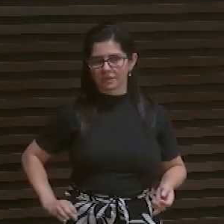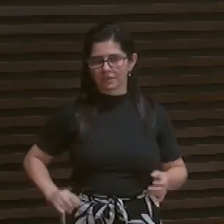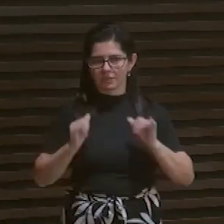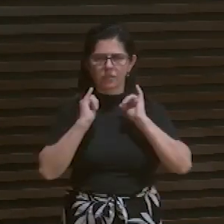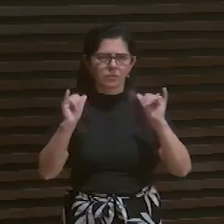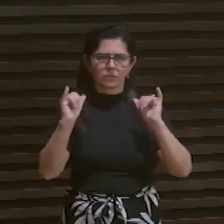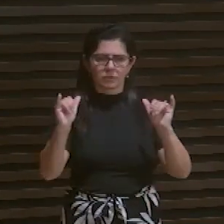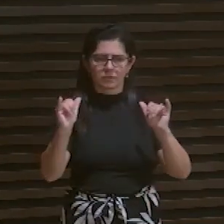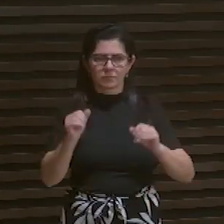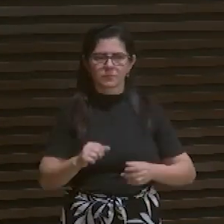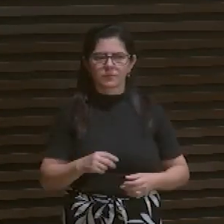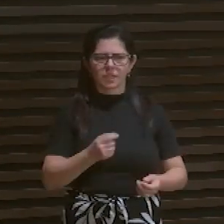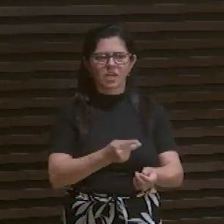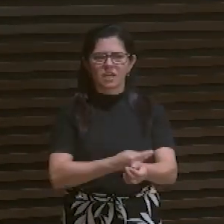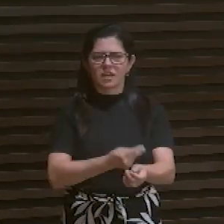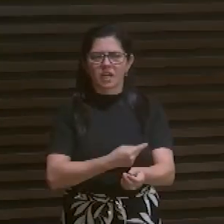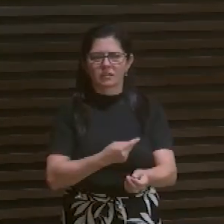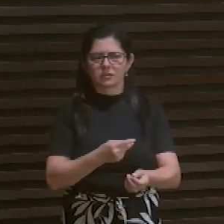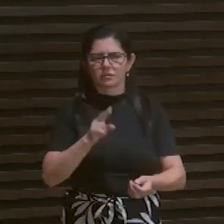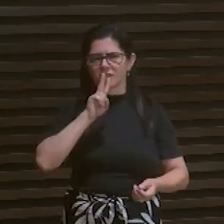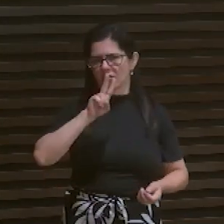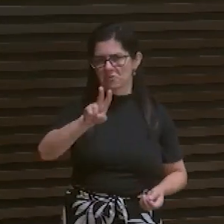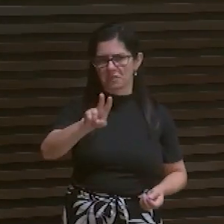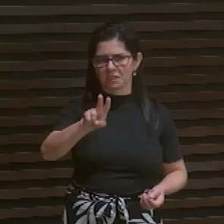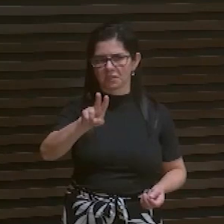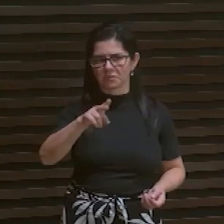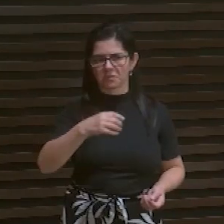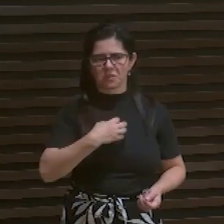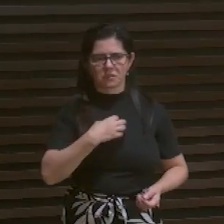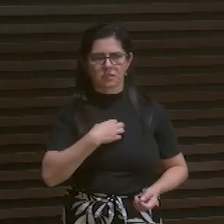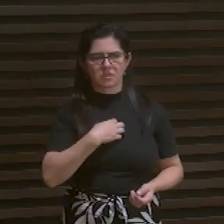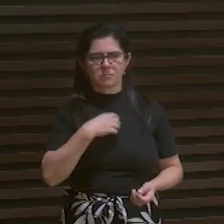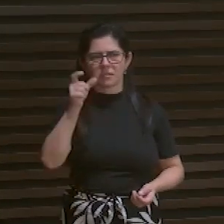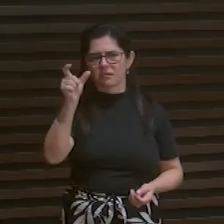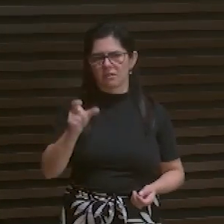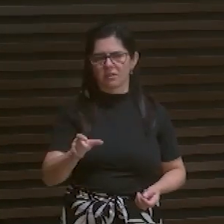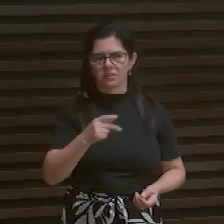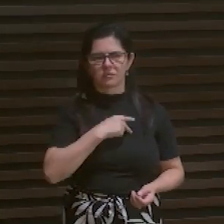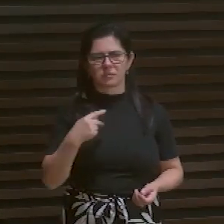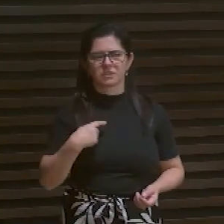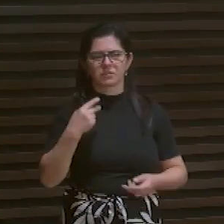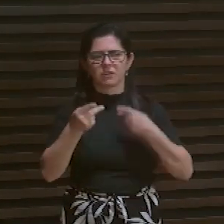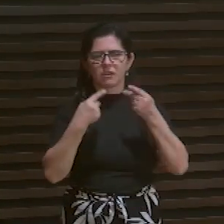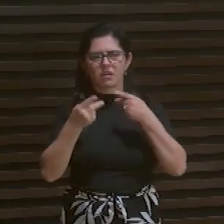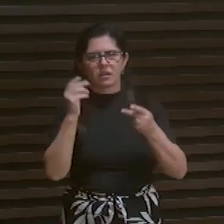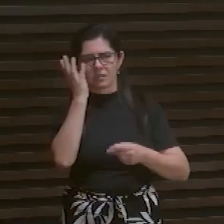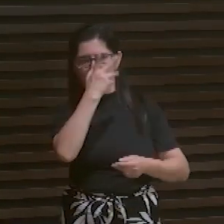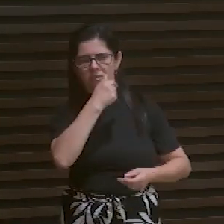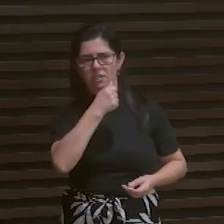pastor usa? Vou ficar olhando para o jeito que ele fala? Vou ficar olhando para, mas um dia ele nem me deu oi no